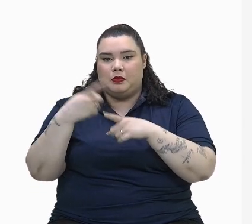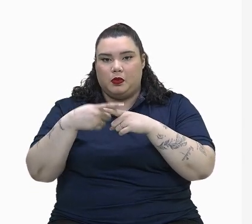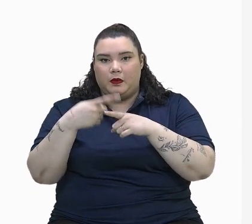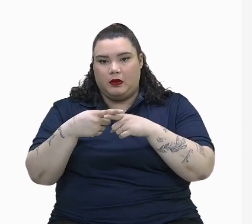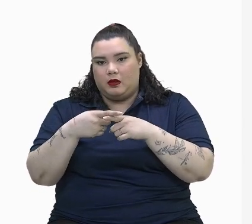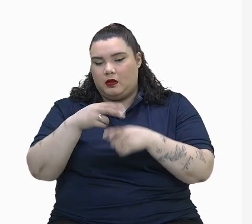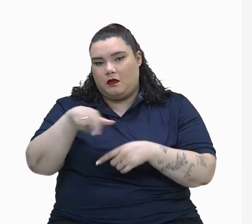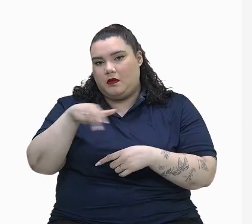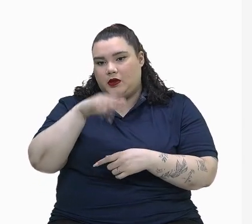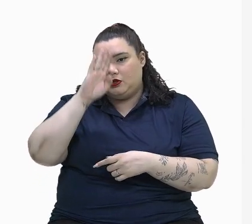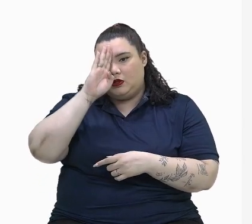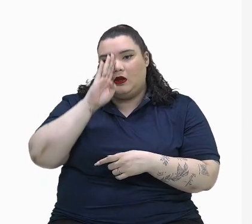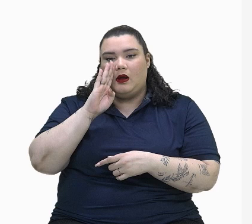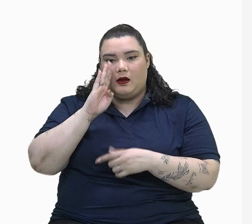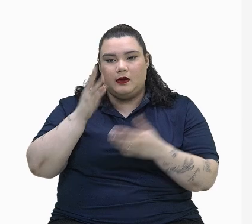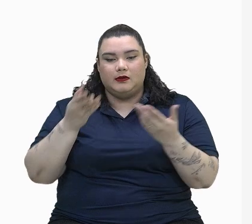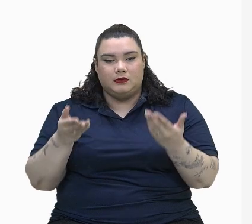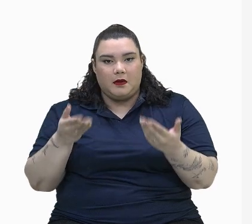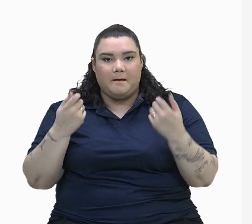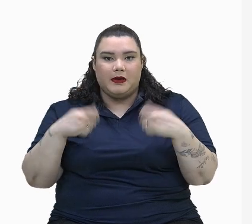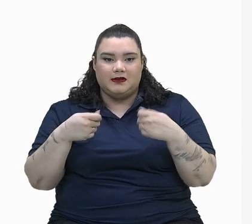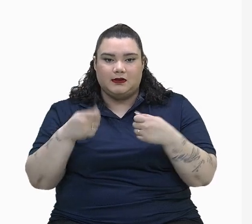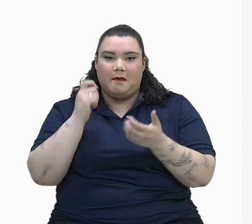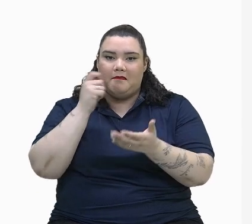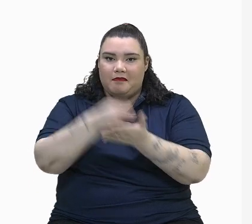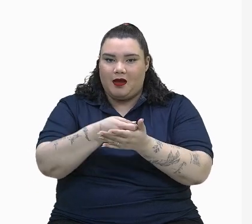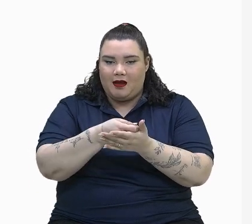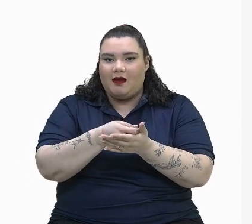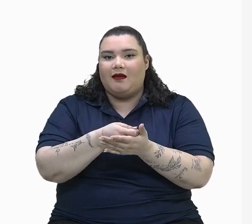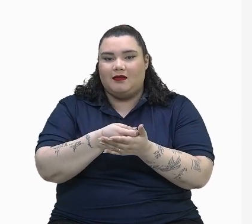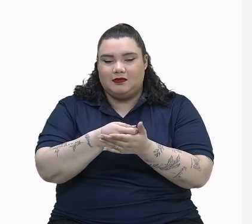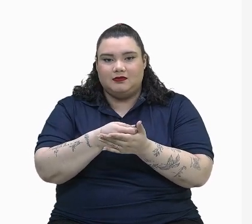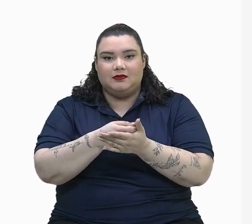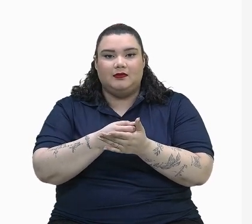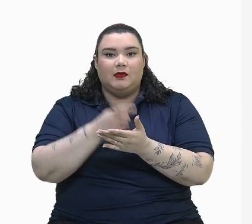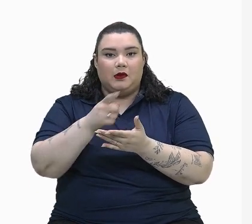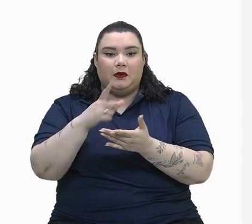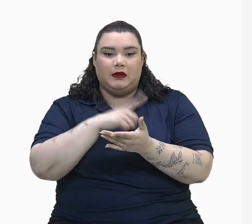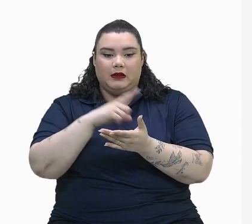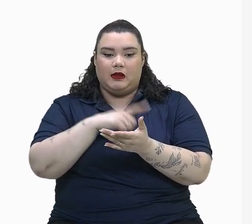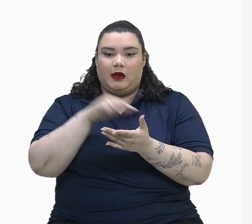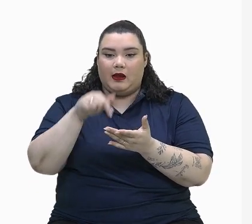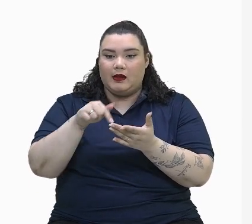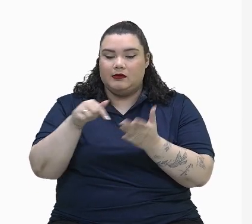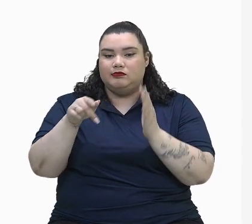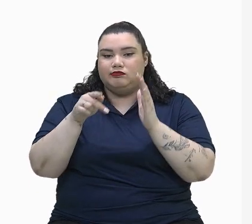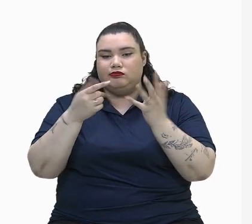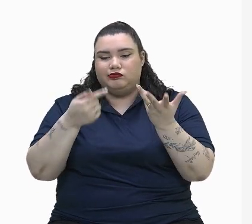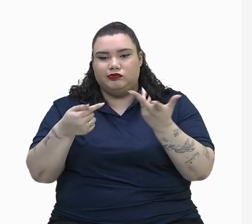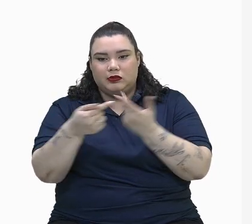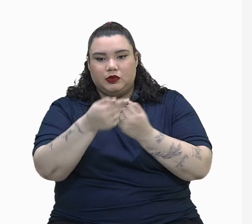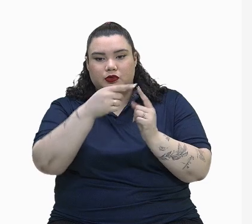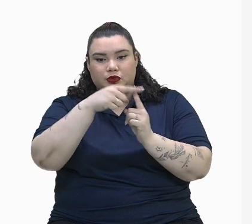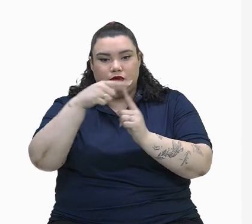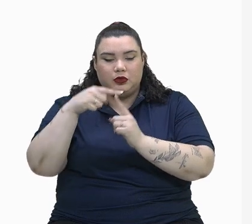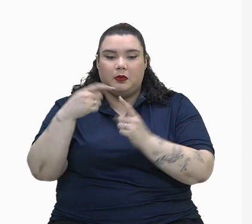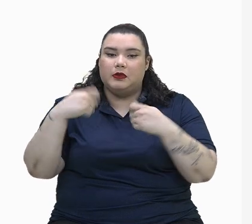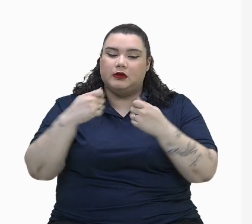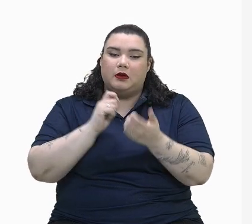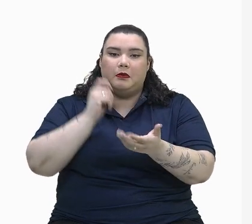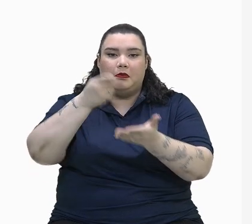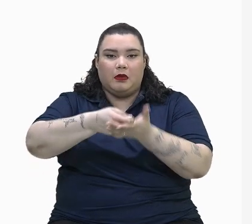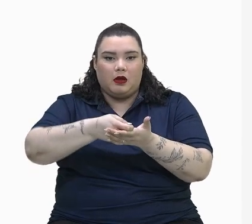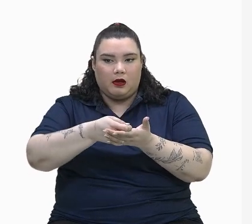gratuito, nós já dissemos isso, né? Para você ter esse entretenimento, você tem que